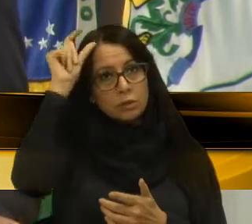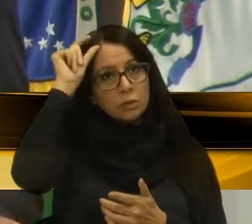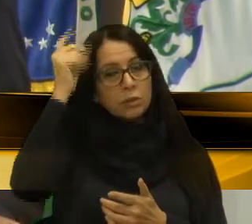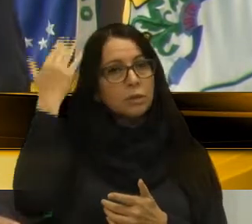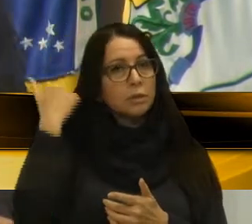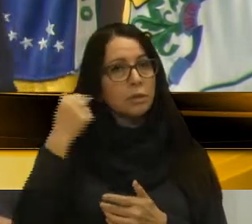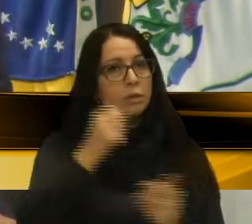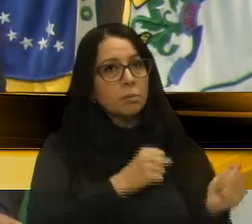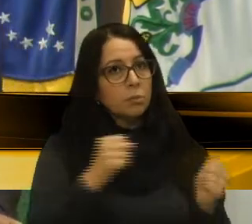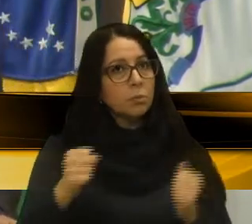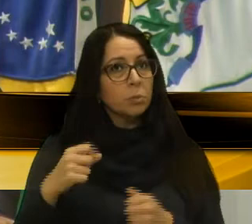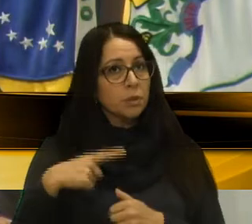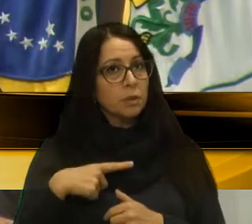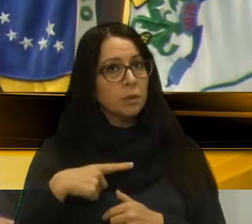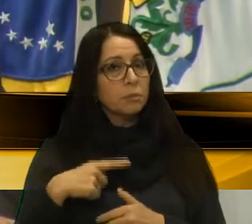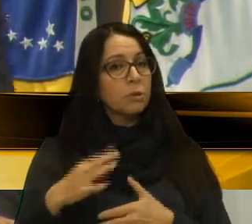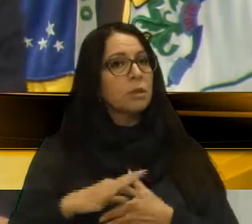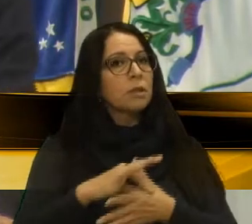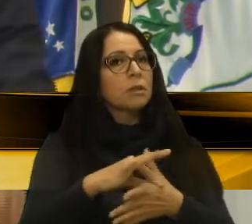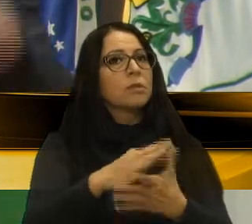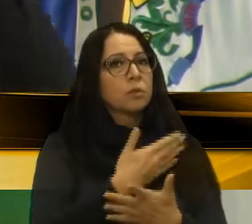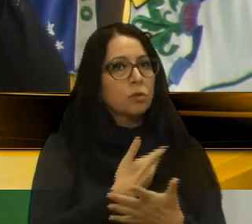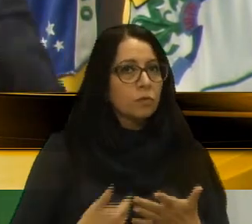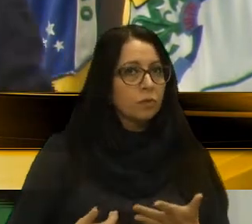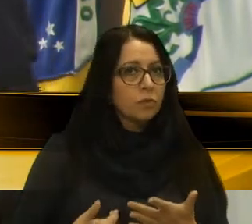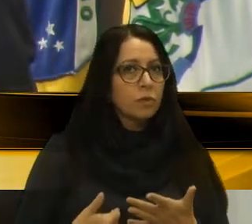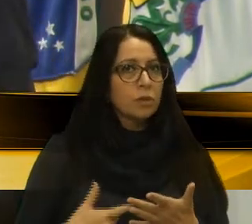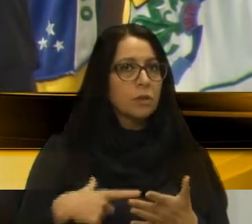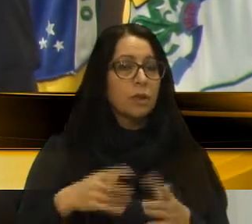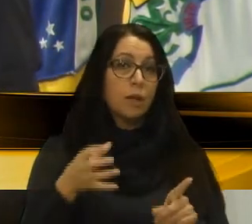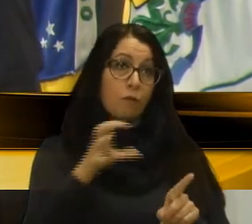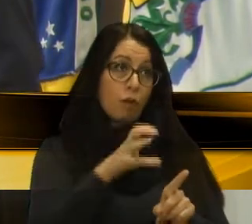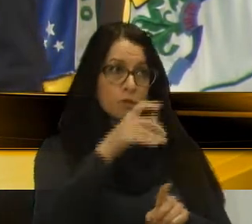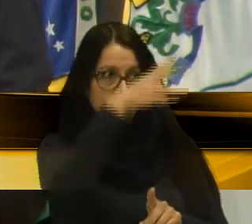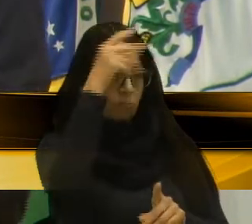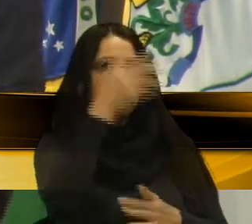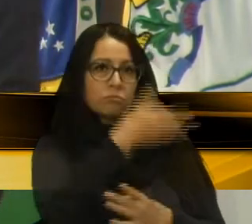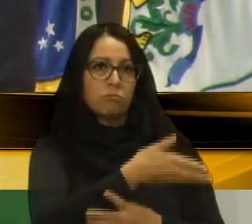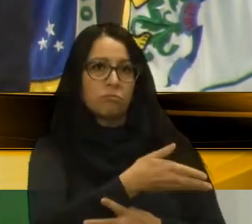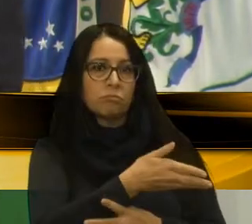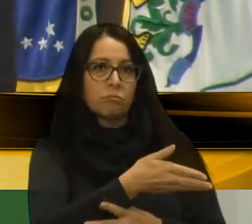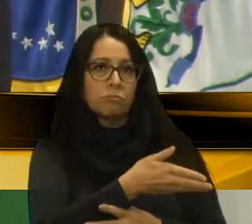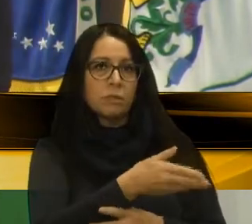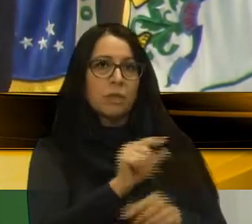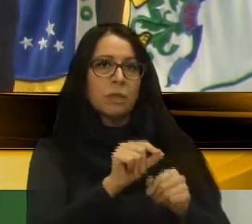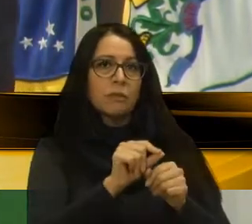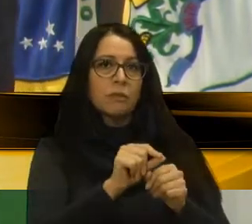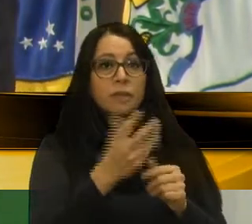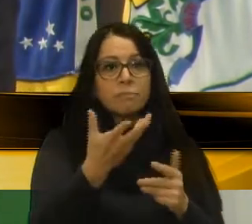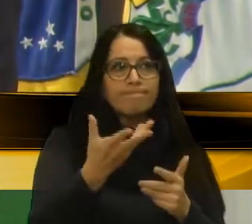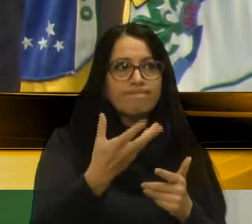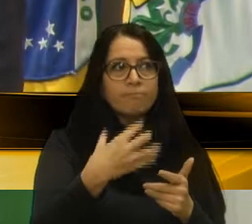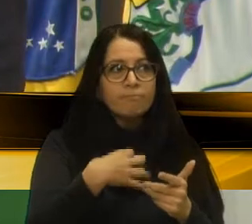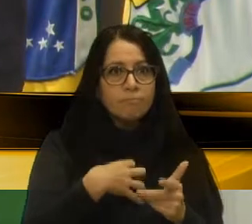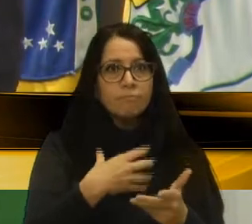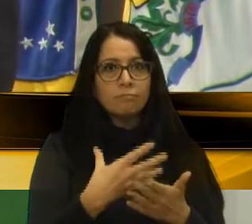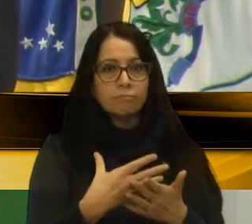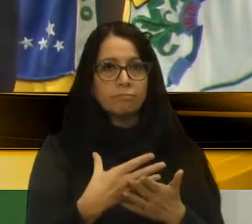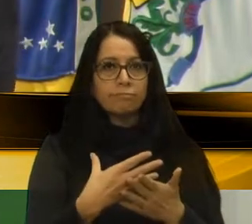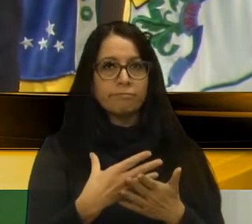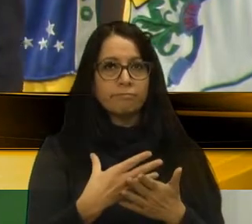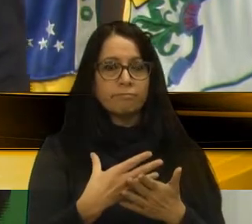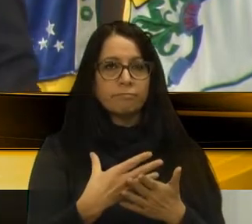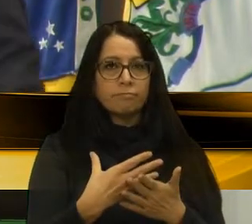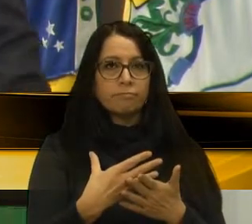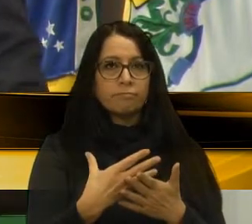ocasião, empoderado por ser líder do governo, tem influência no executivo. E ele faz um gesto,